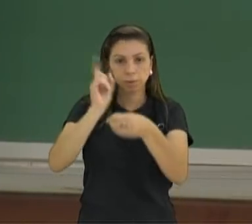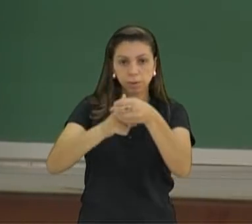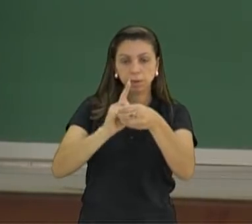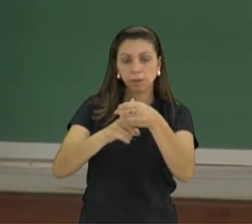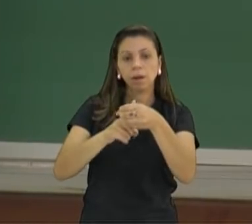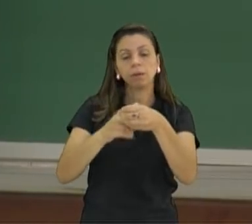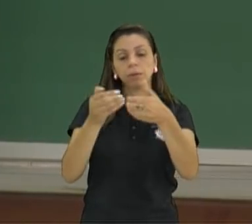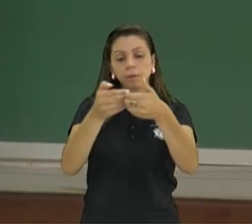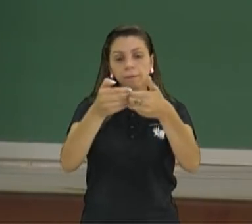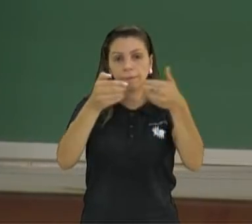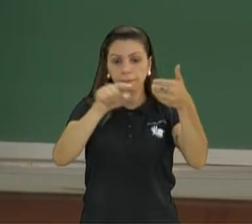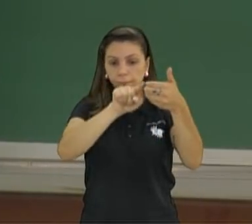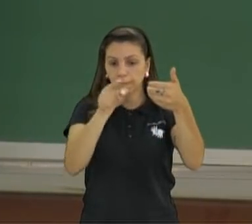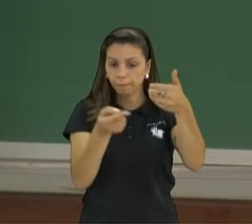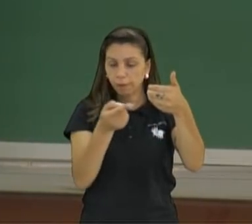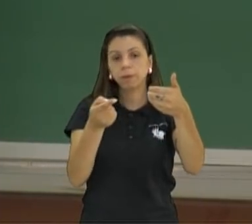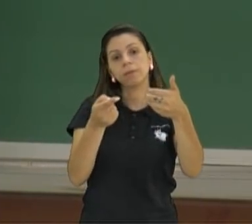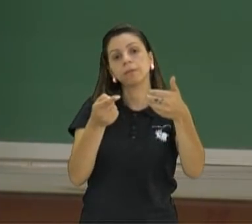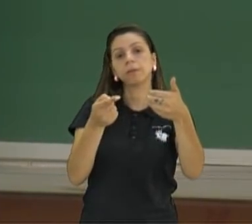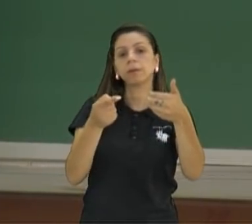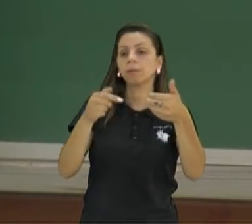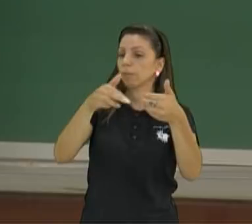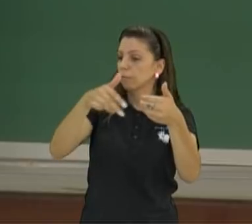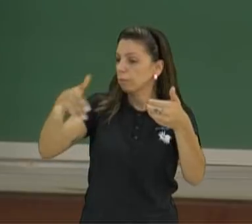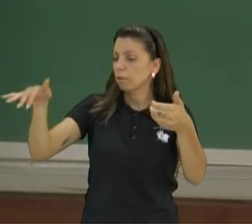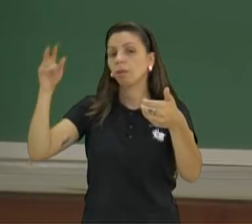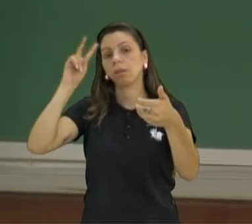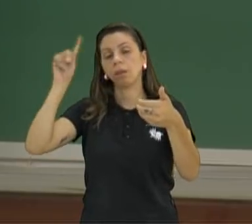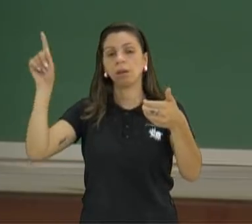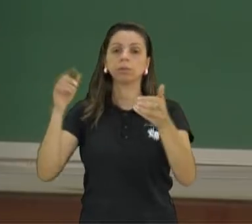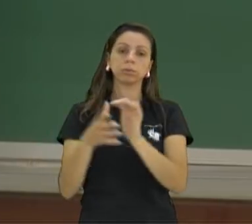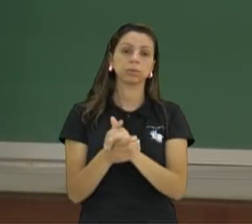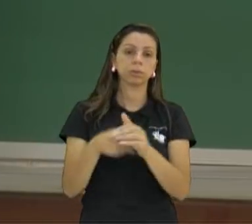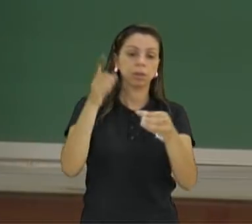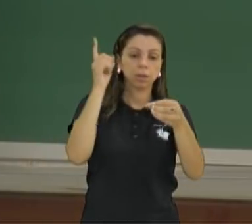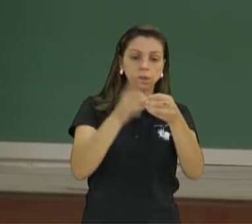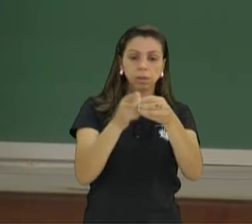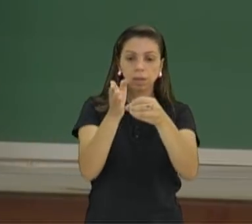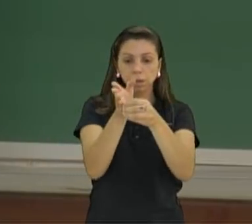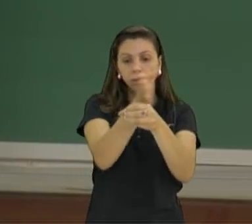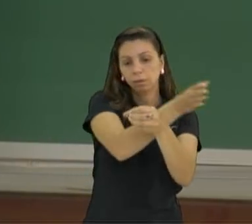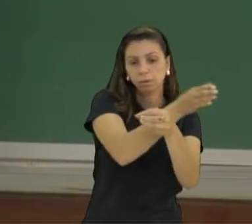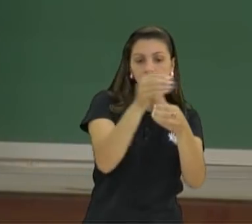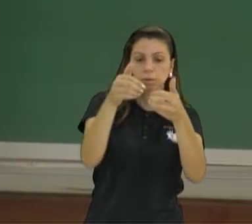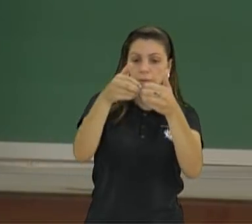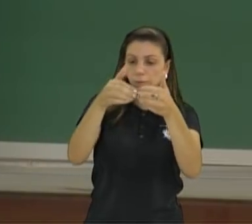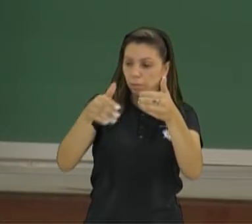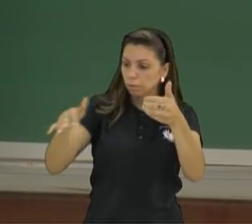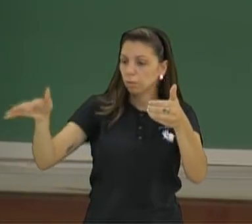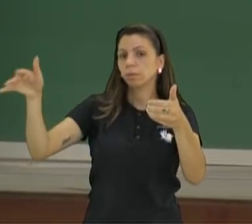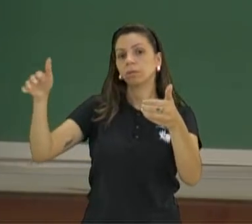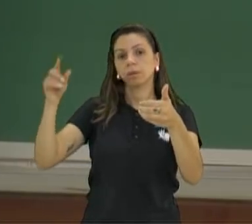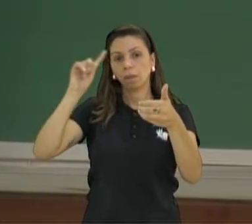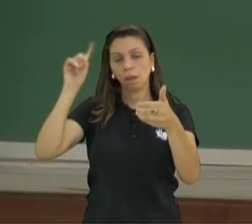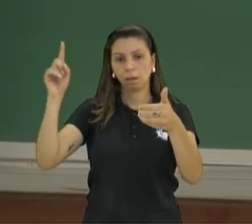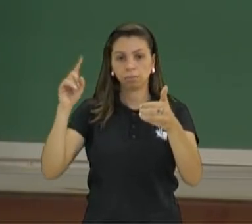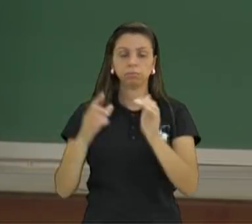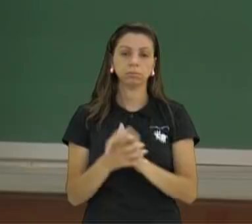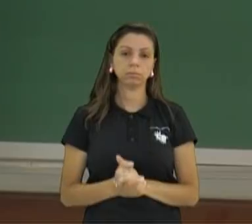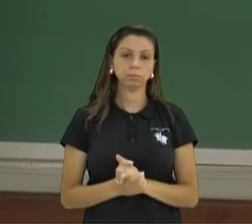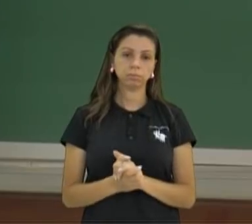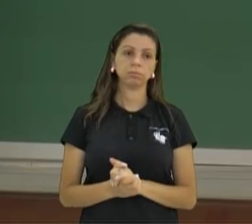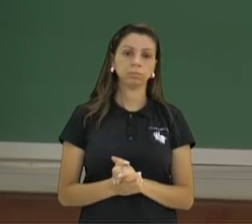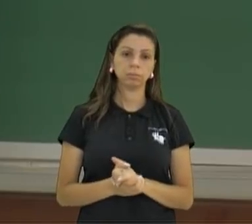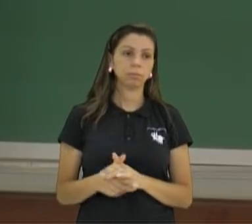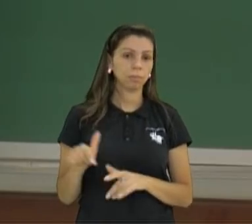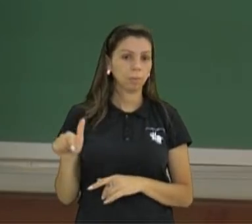tal data, né? Campina Grande do Sul, tal data. Campina da Lagoa, vírgula, data.